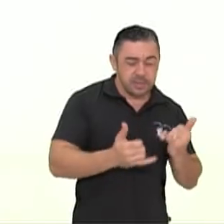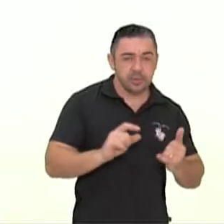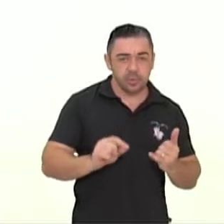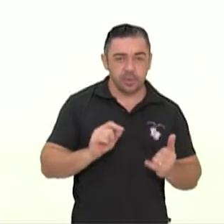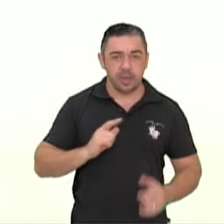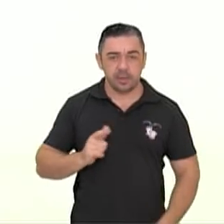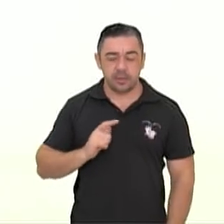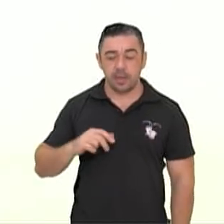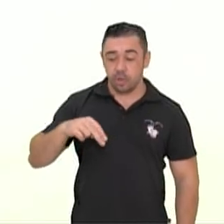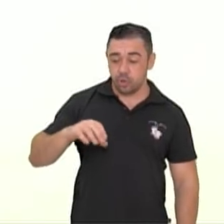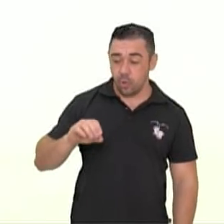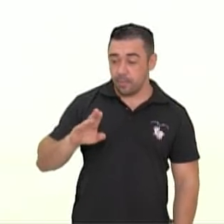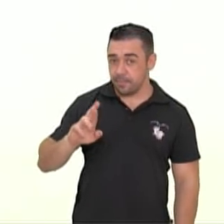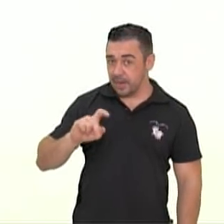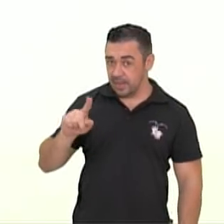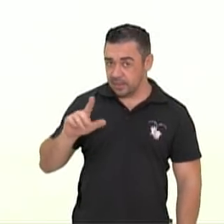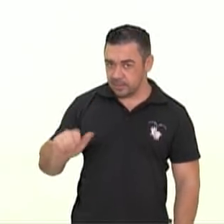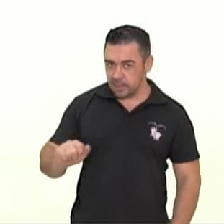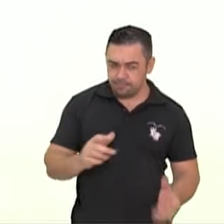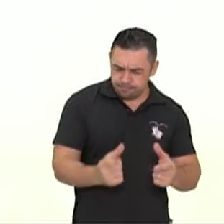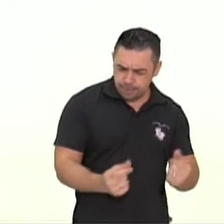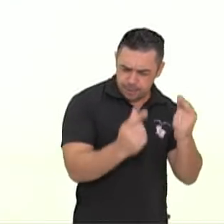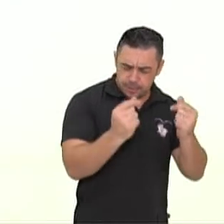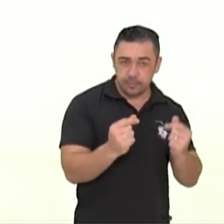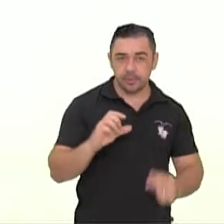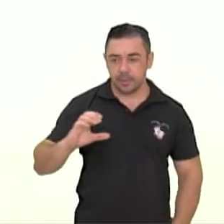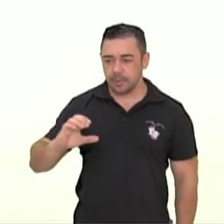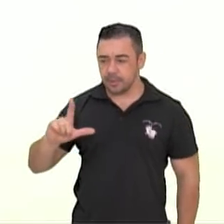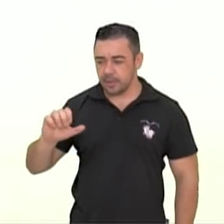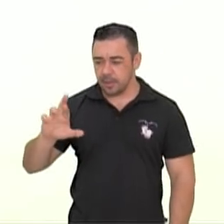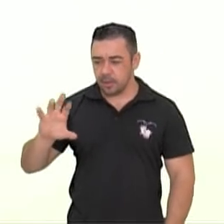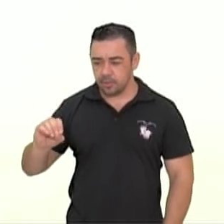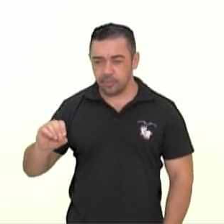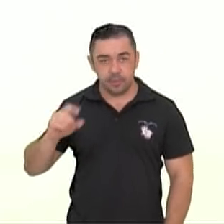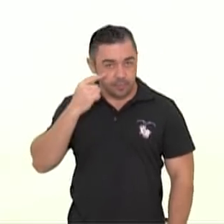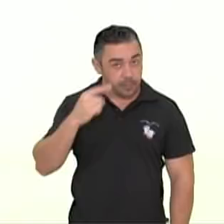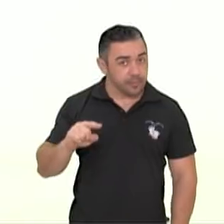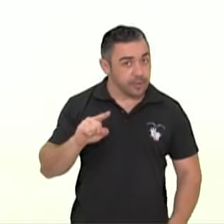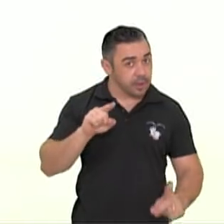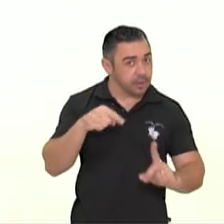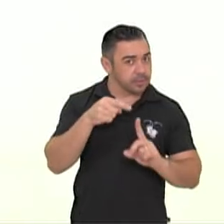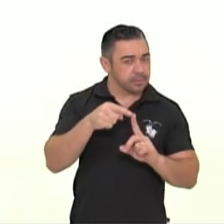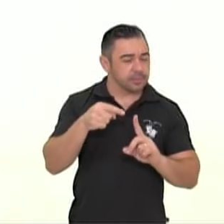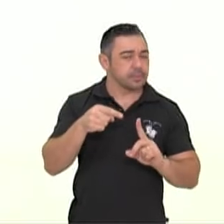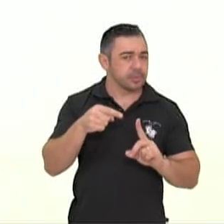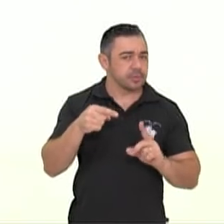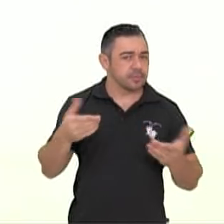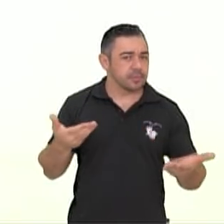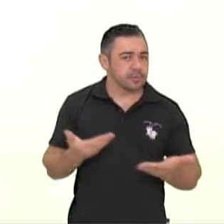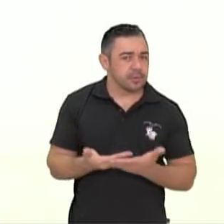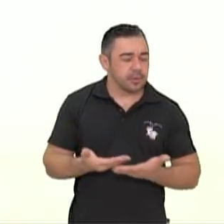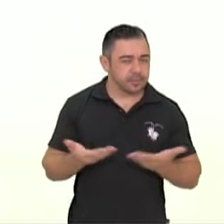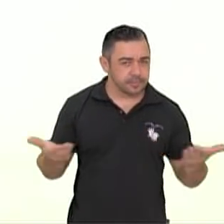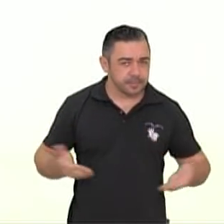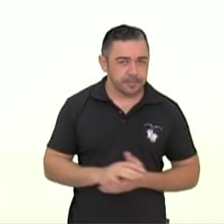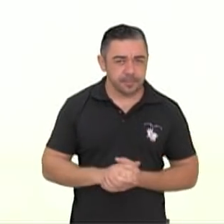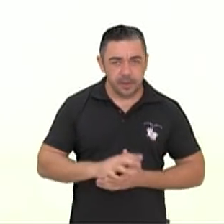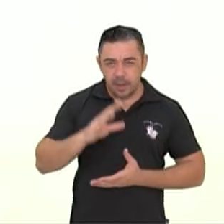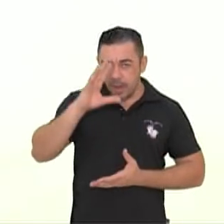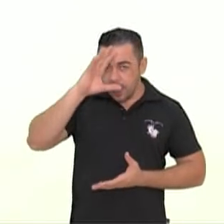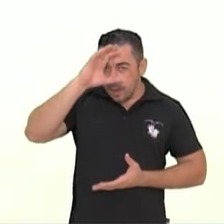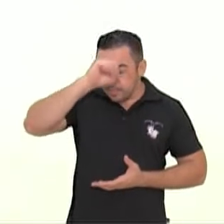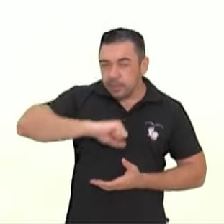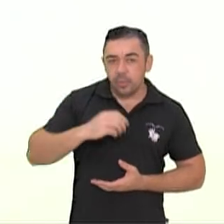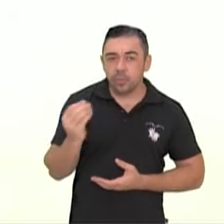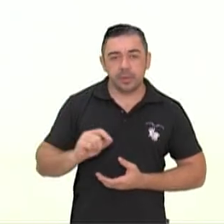nobreza e clero. E há para como apontar, professor? Esse é o desafio da nossa aula. Entender a descentralização.